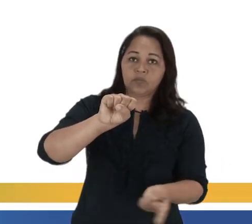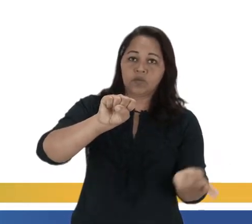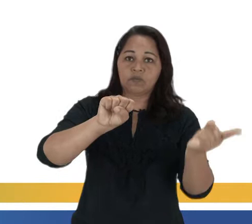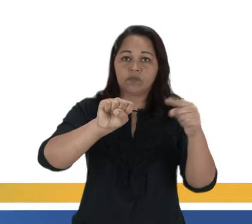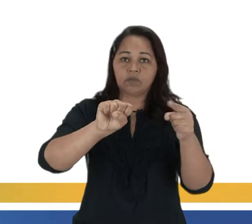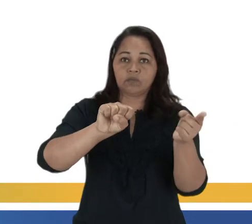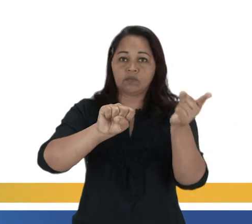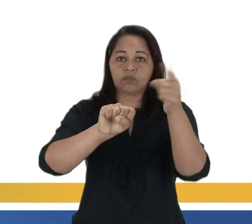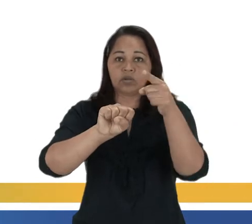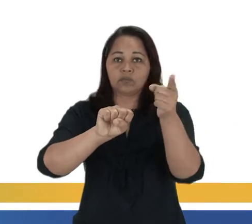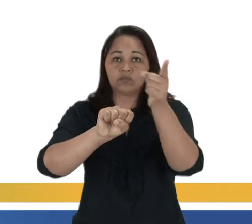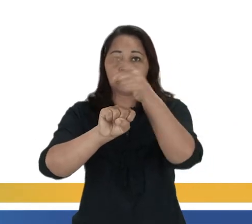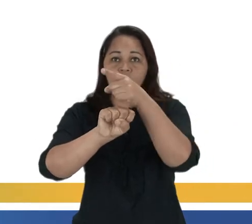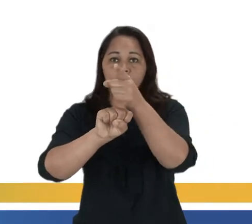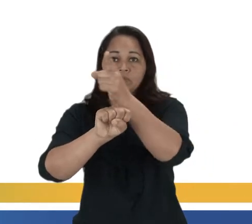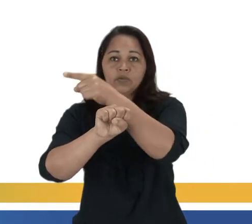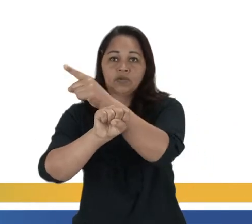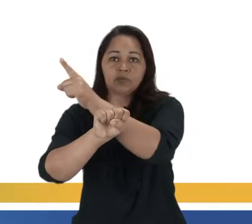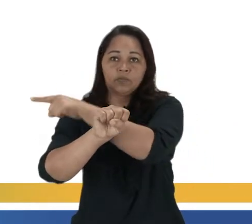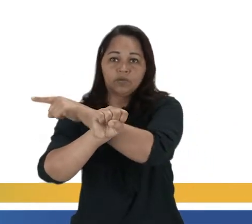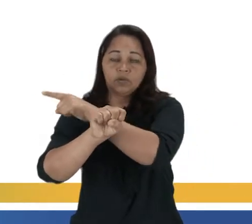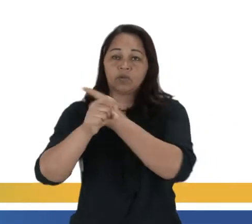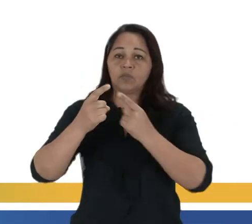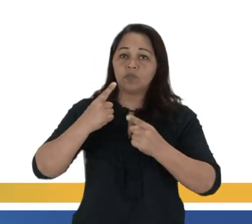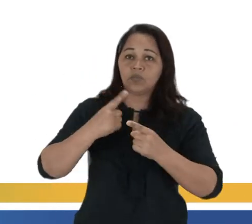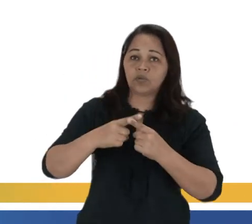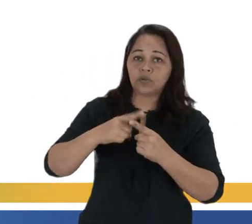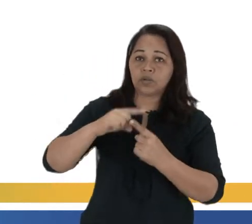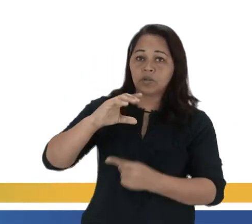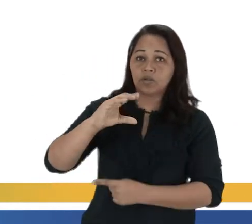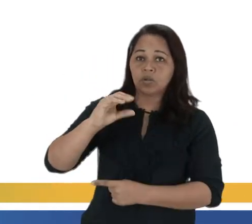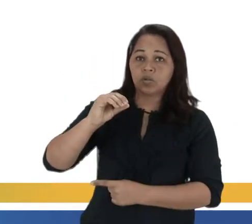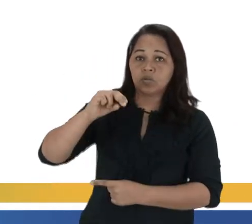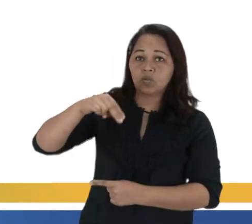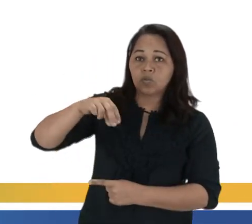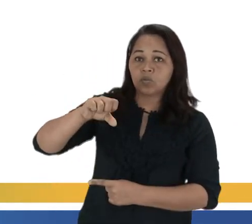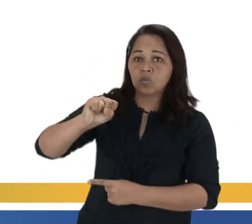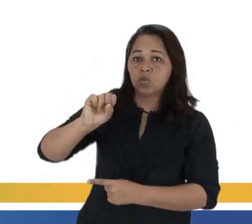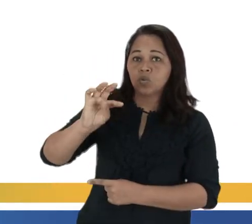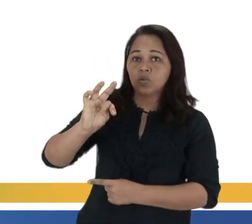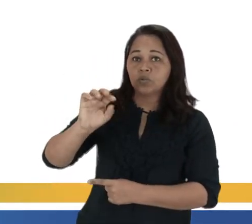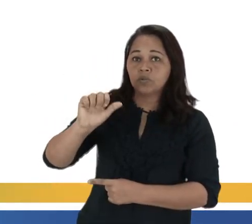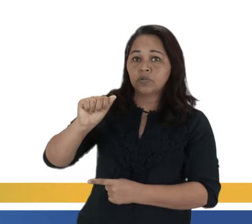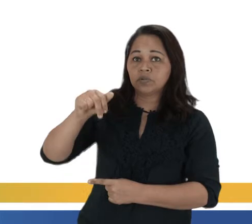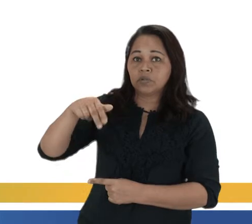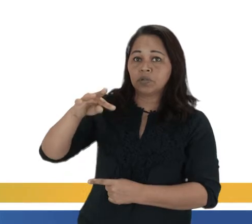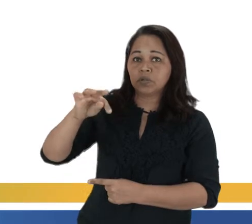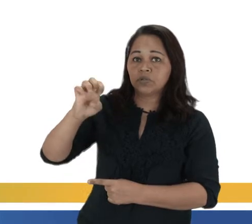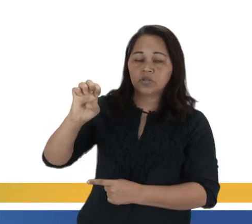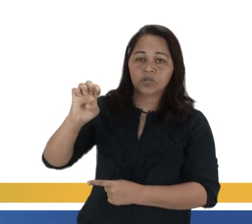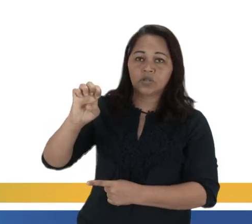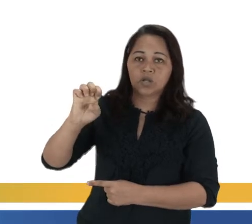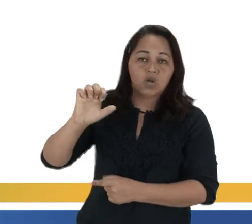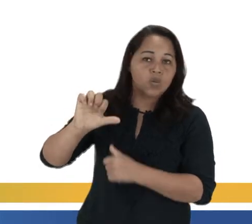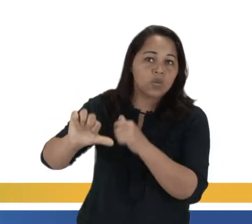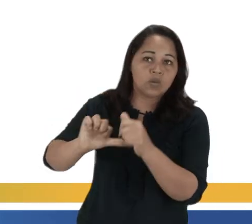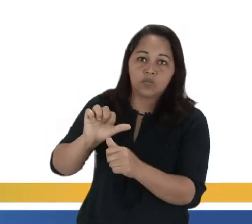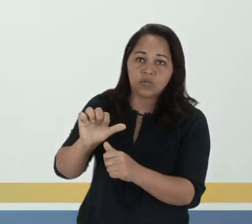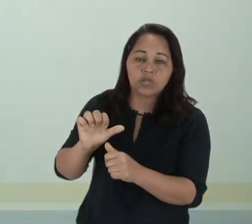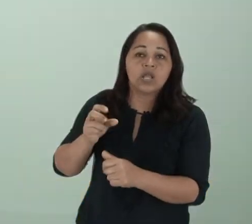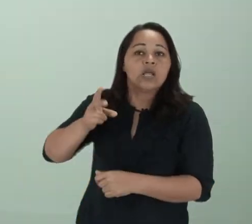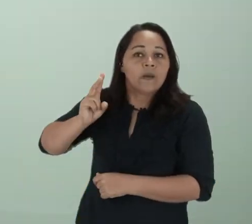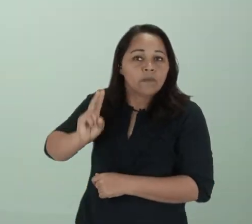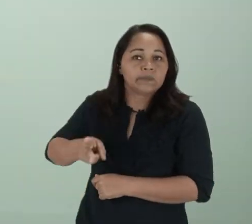assim sucessivamente, porque essa constante, gente, é um valor numérico que não se altera. E essa constante é